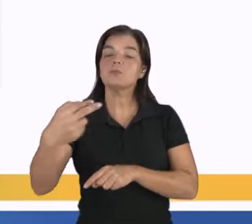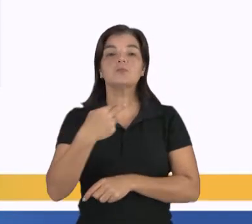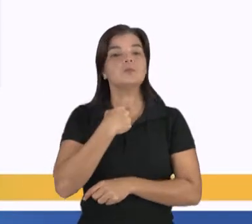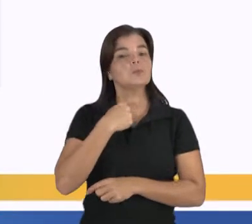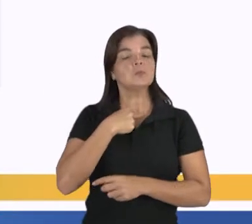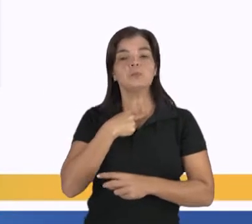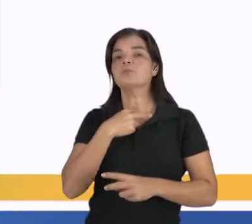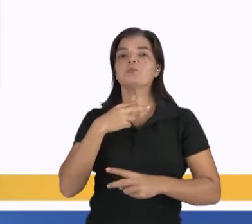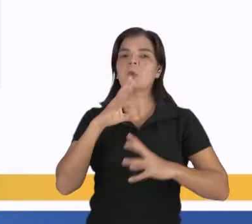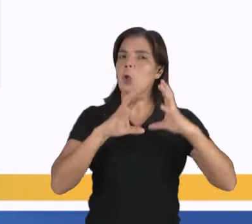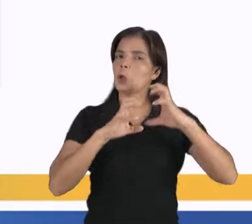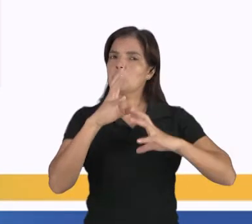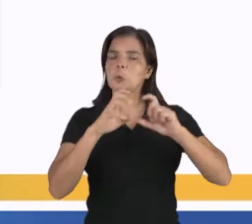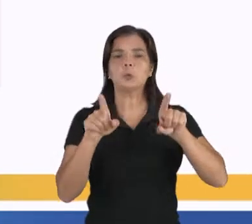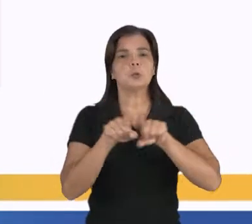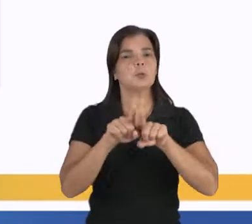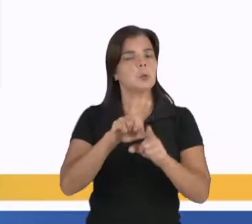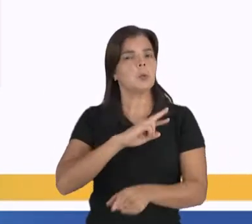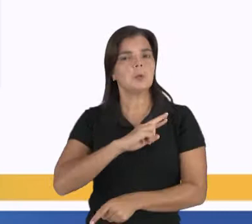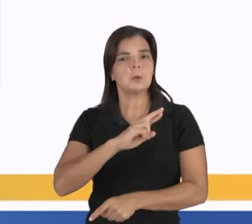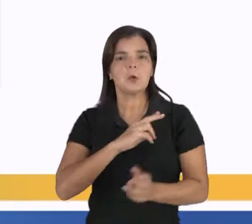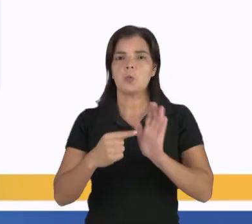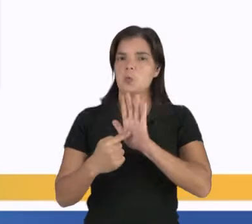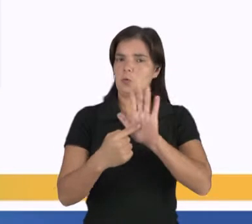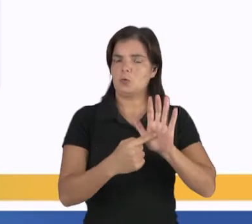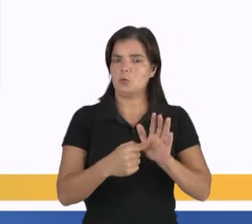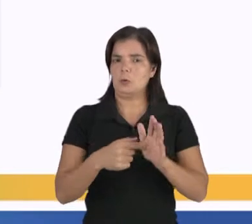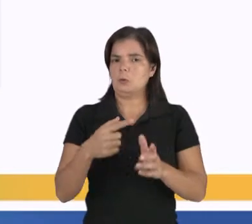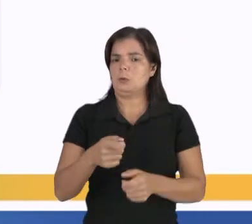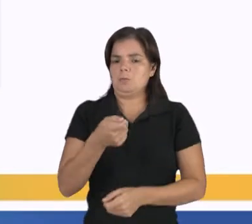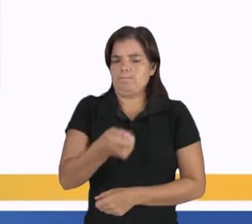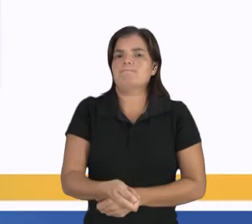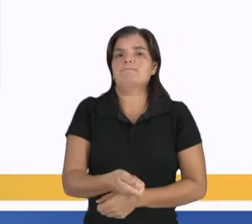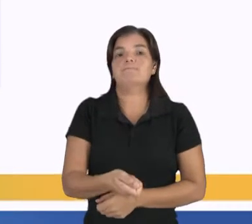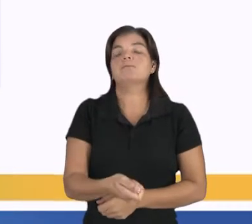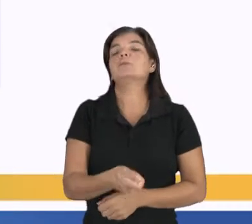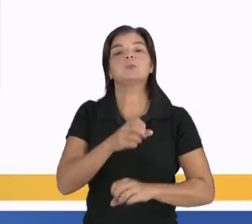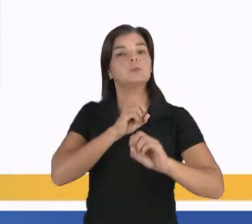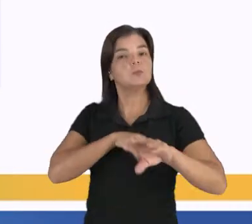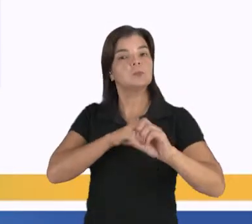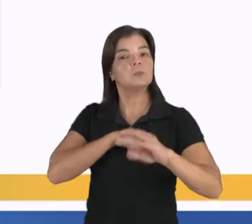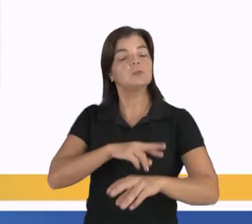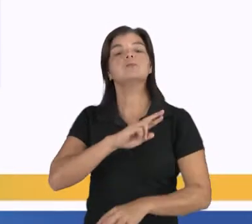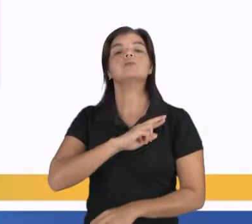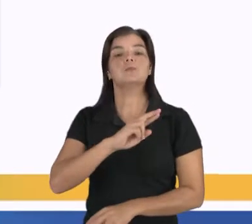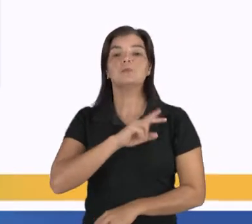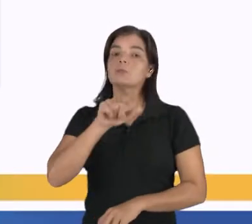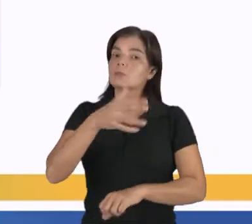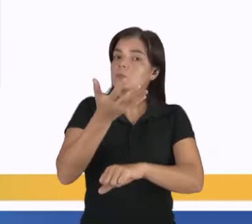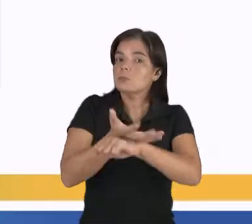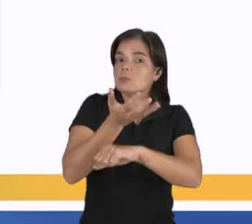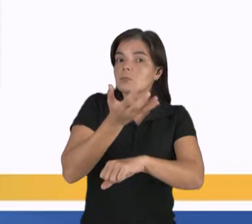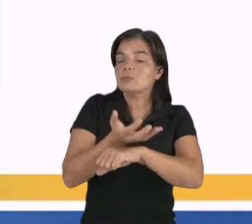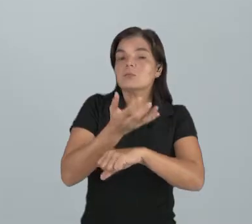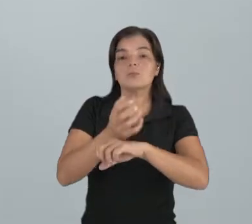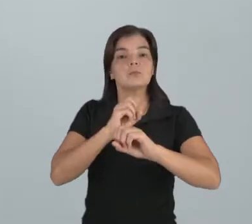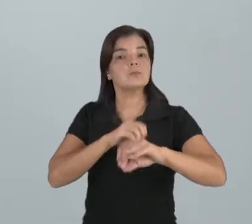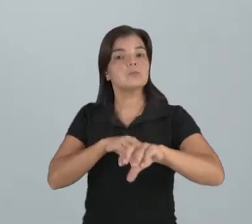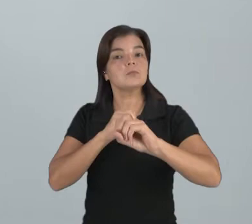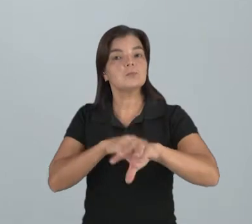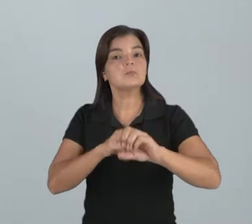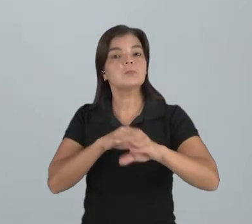entre si, as religiões não podem se mostrar intolerantes. O ensino religioso, essa disciplina, é uma disciplina que ensina a